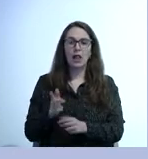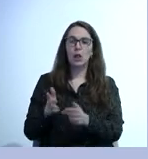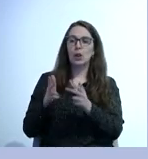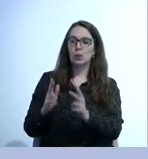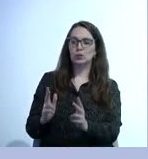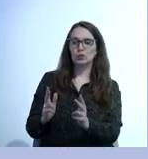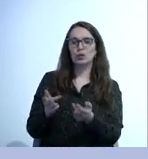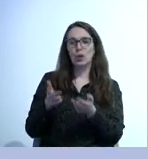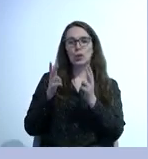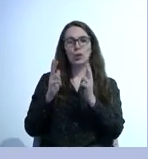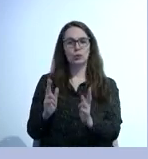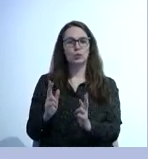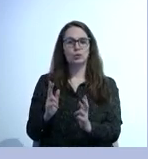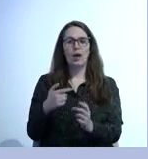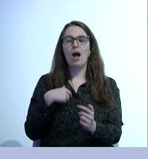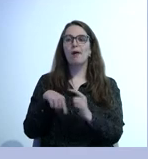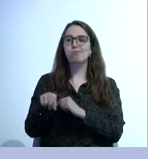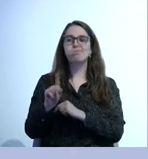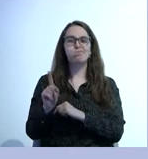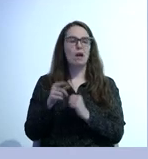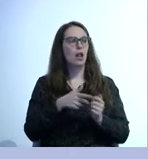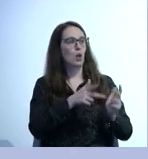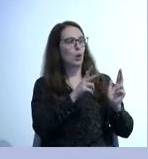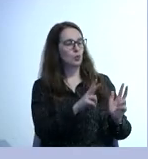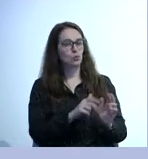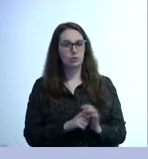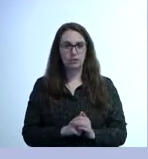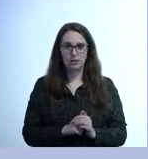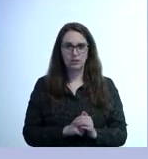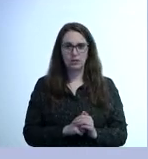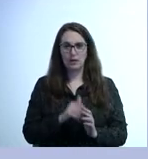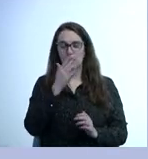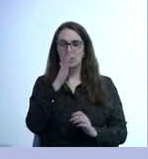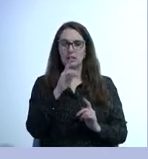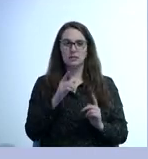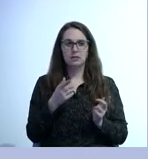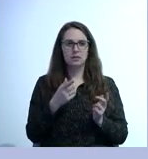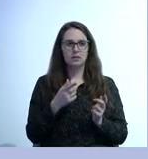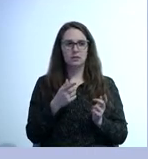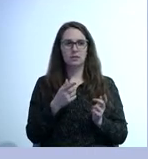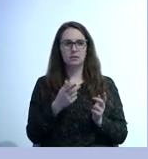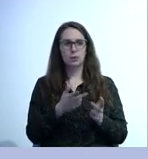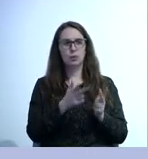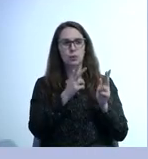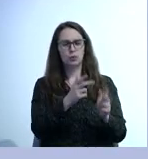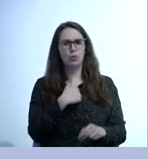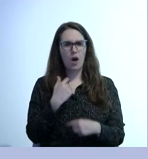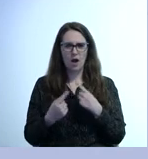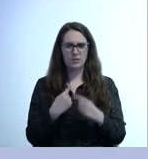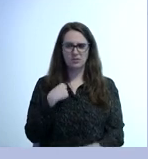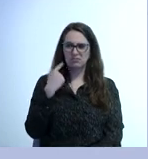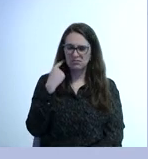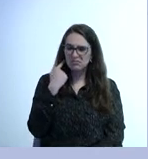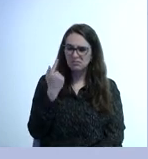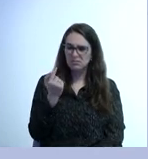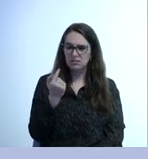luxo só para alguns, uma espécie de capricho. E ouço às vezes dizer, quando